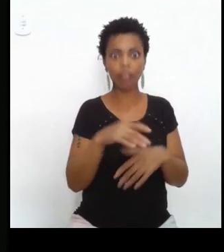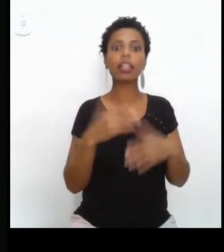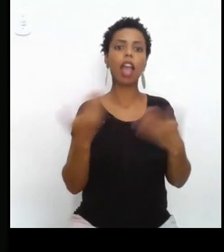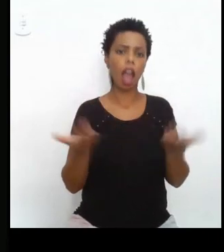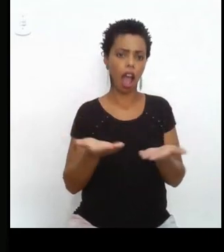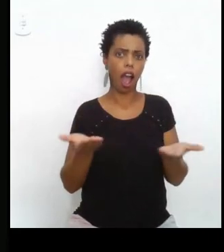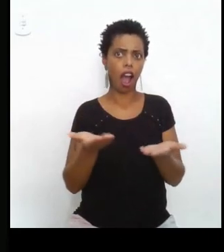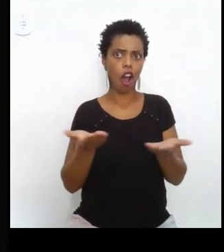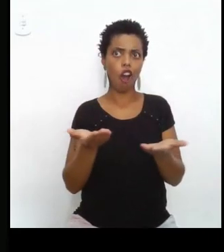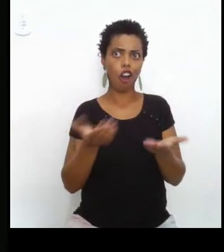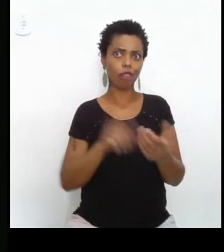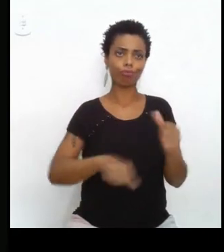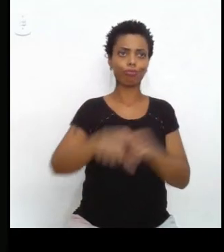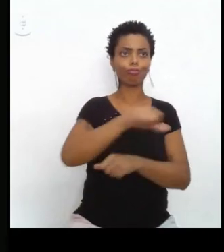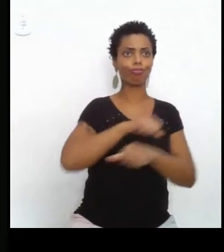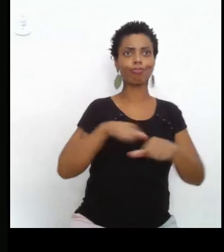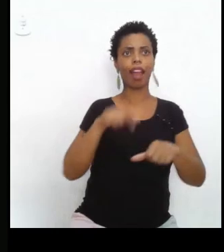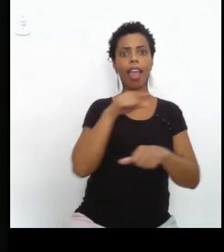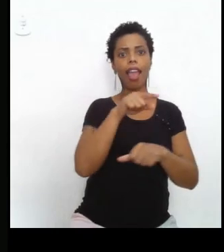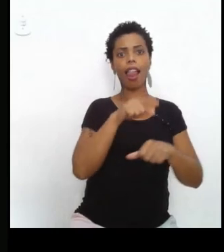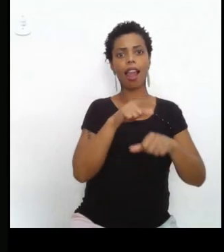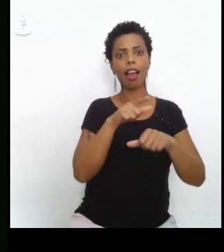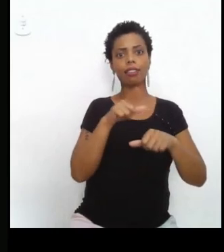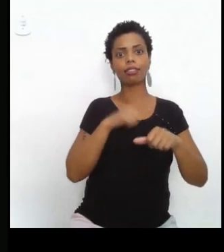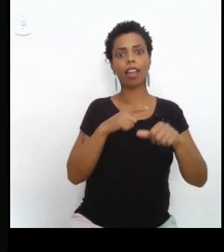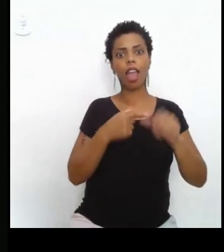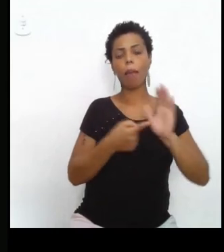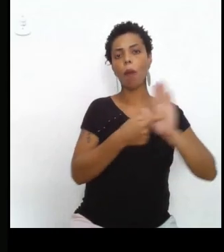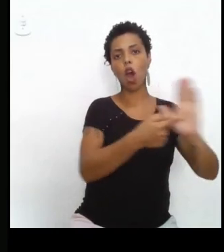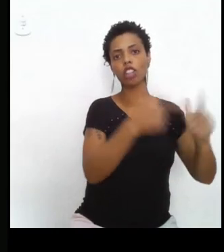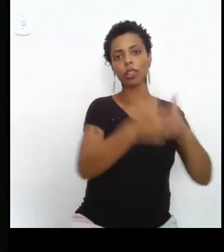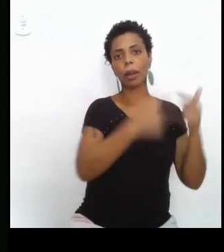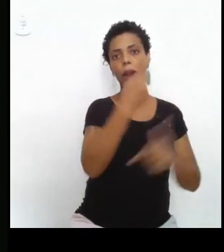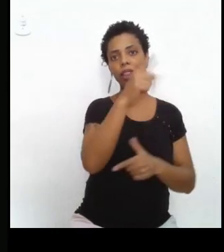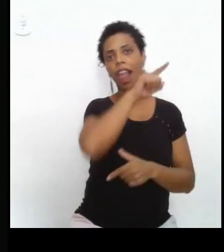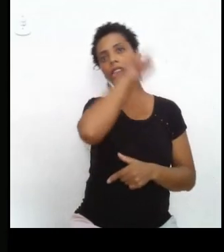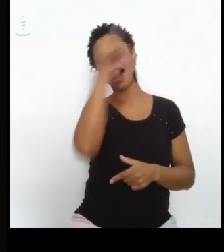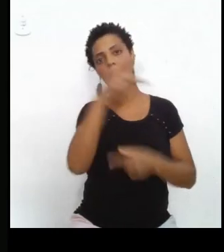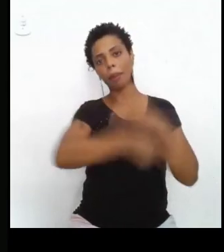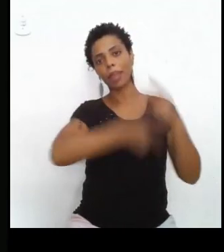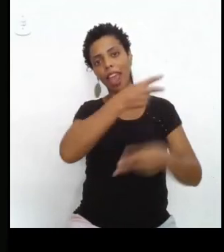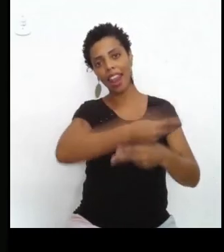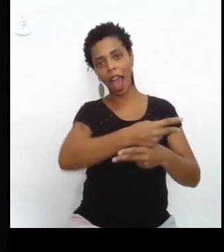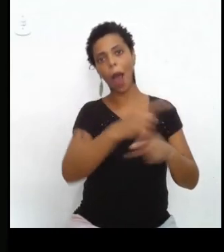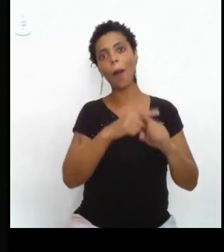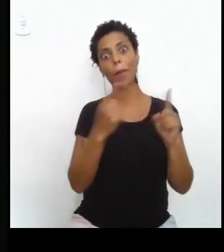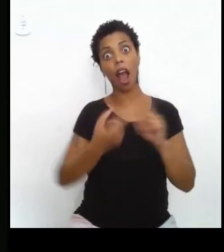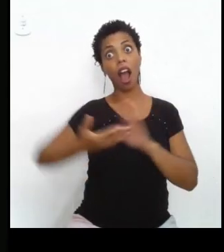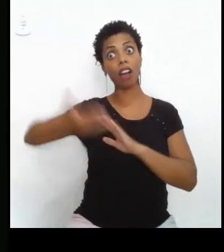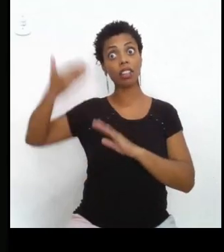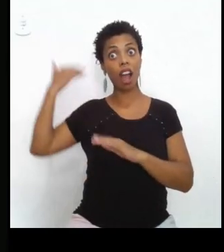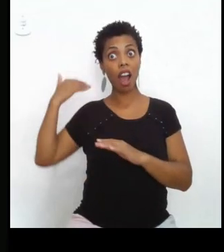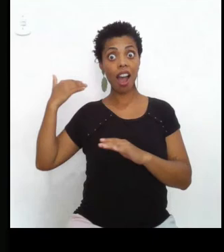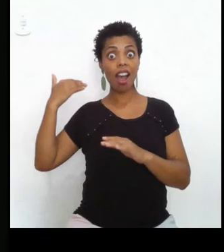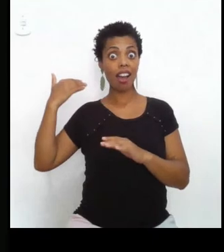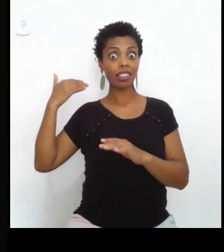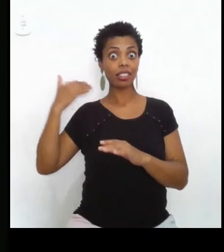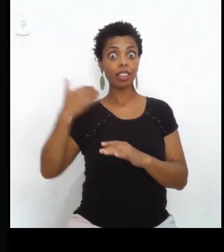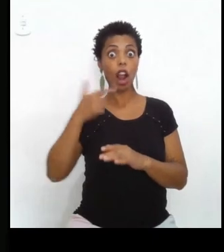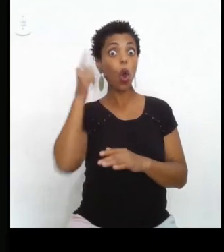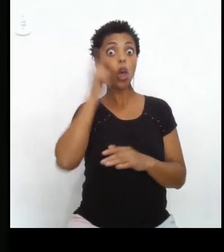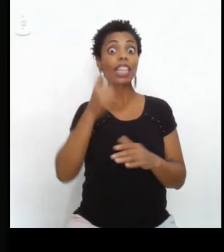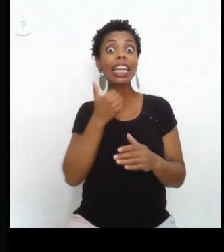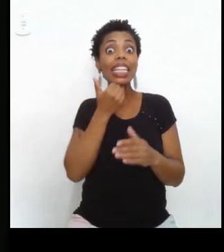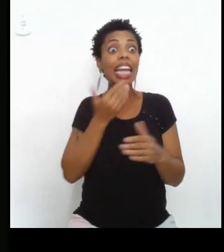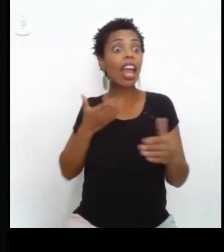inclusive é contribuídos pondo a sua arte né então a minha entrada também vai nesse sentido eu só